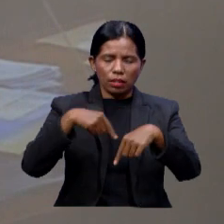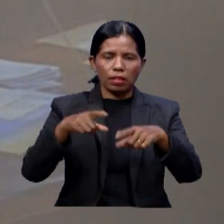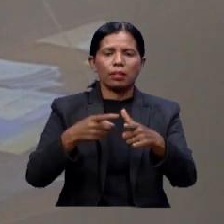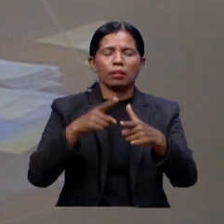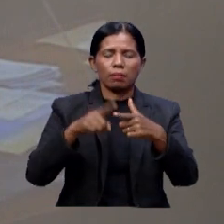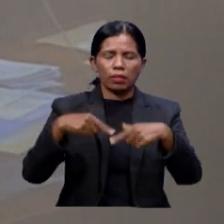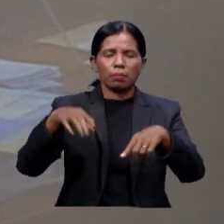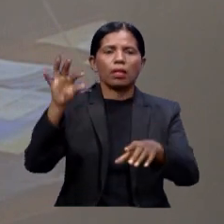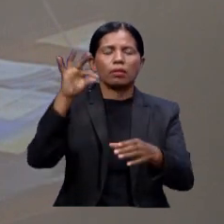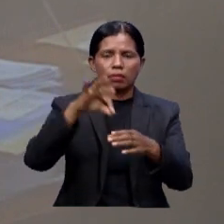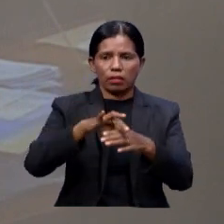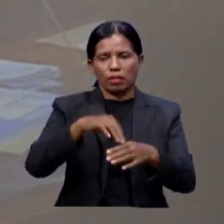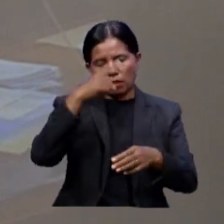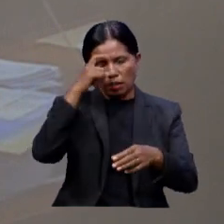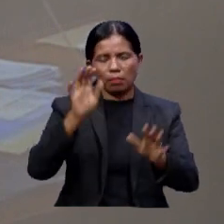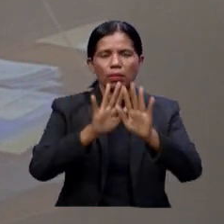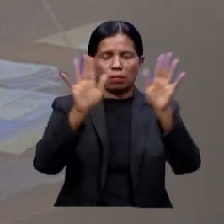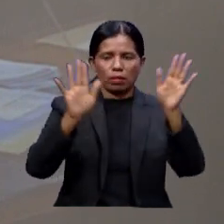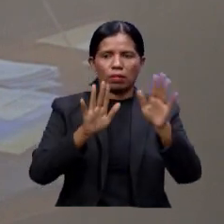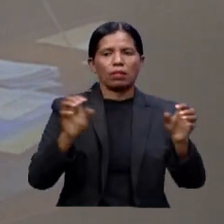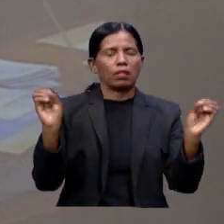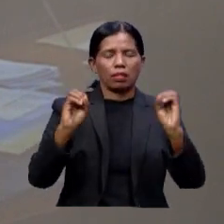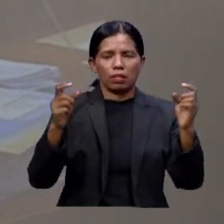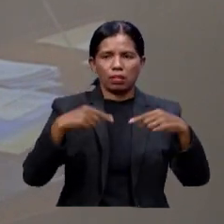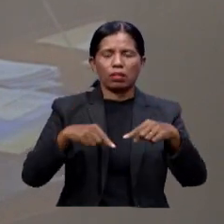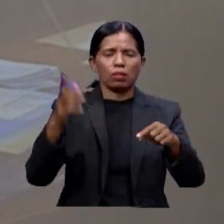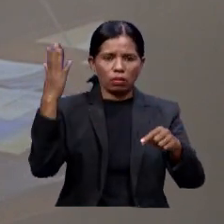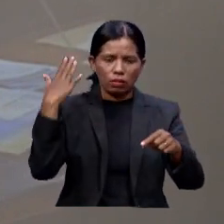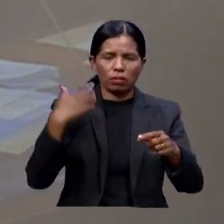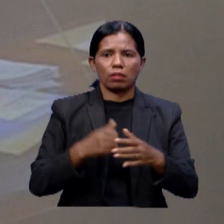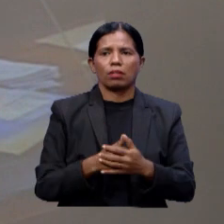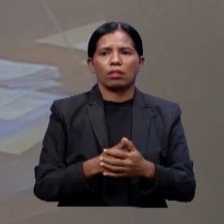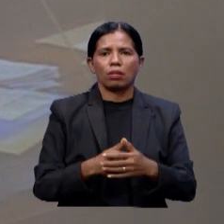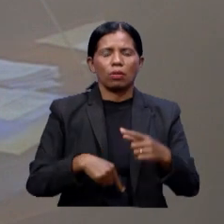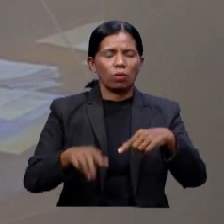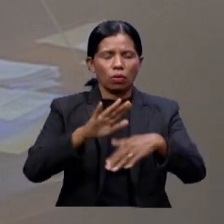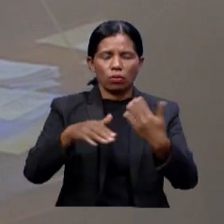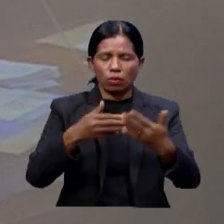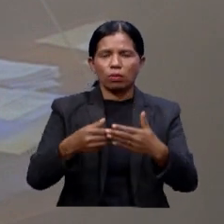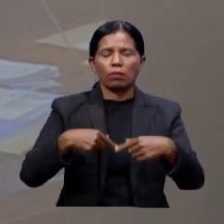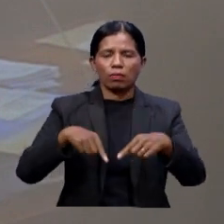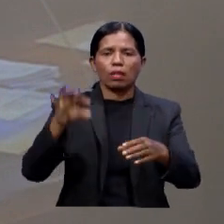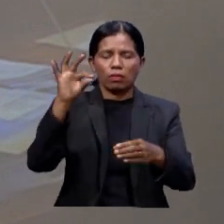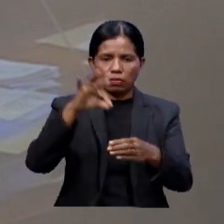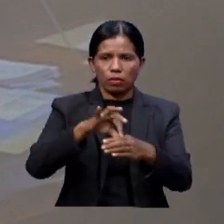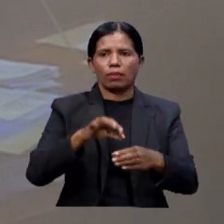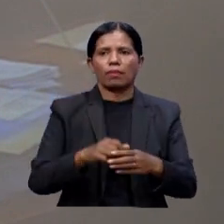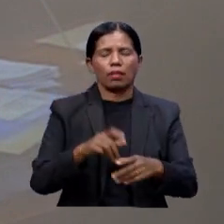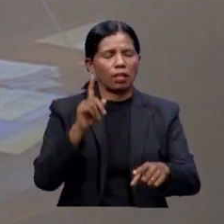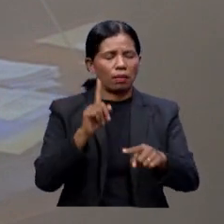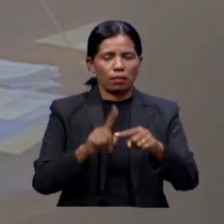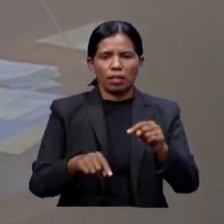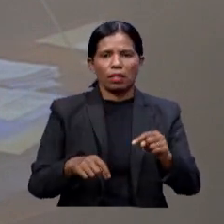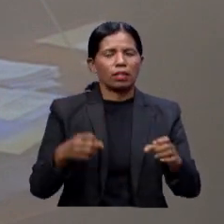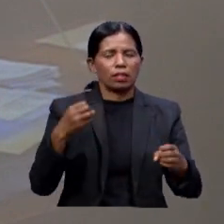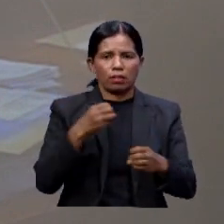ferranho lá os atu dejam catar, tanet, mas domingo, né, nia sílaba. Uluk mas, referendo mas vota. Vai de hanes ane duni. Né, pela ali que